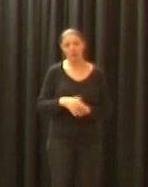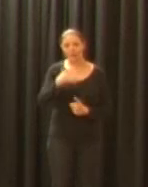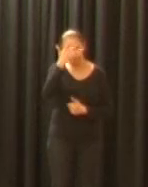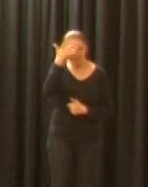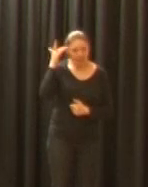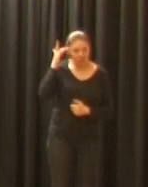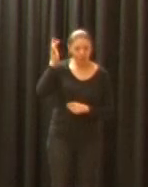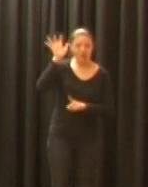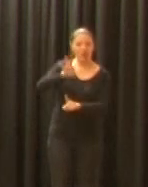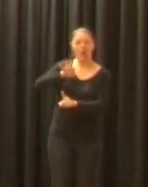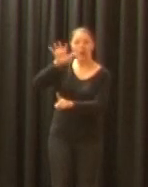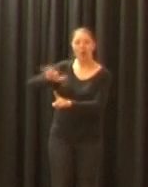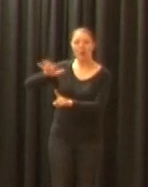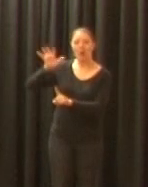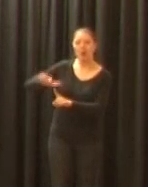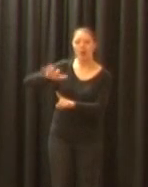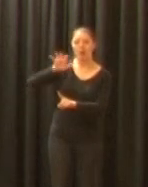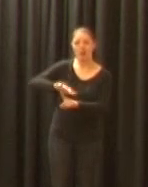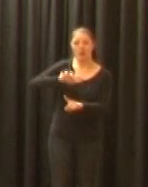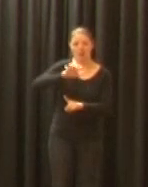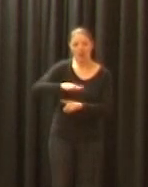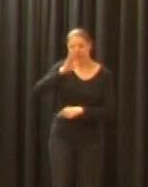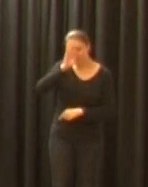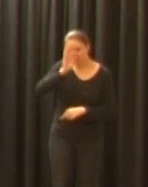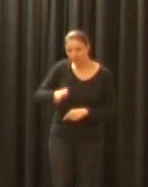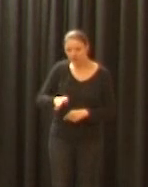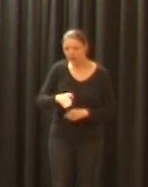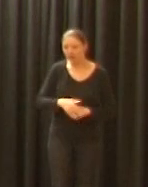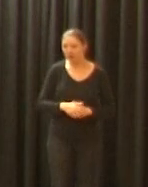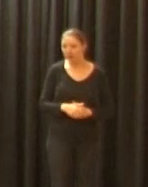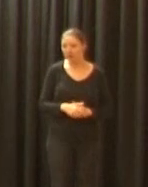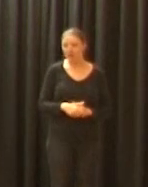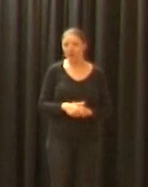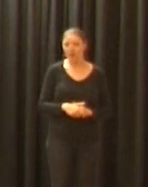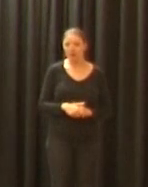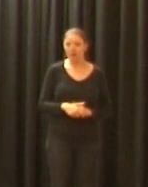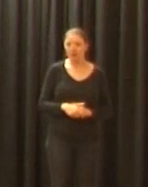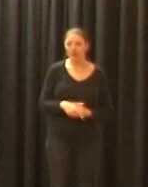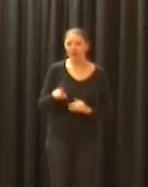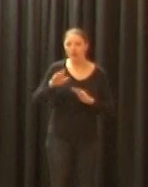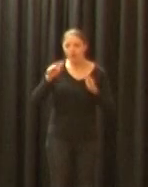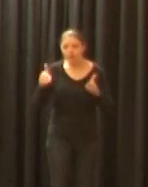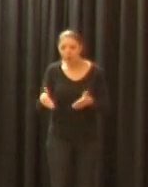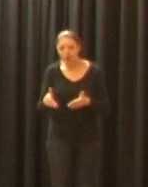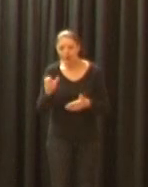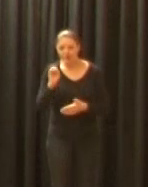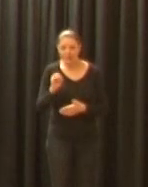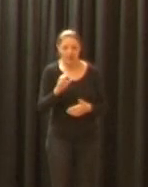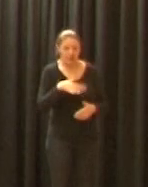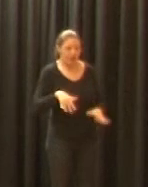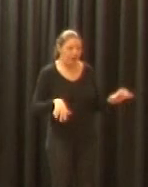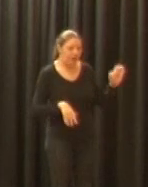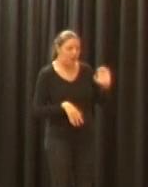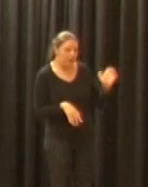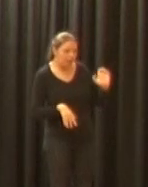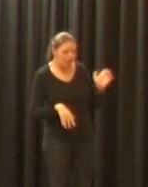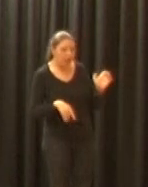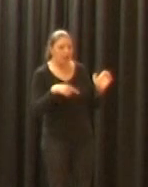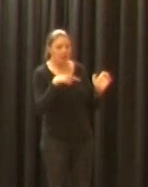isso. Tá. Nesse sentido, e foca. Se eu mostrei choro, então, como uma